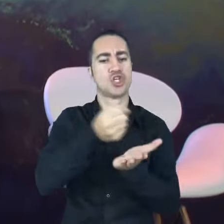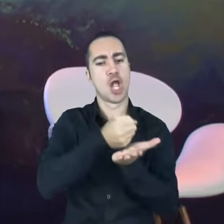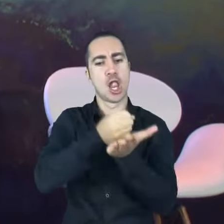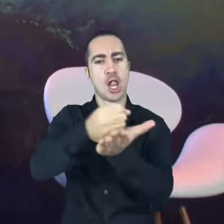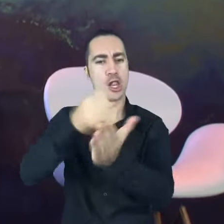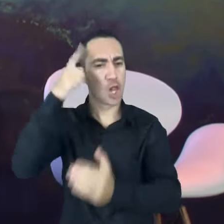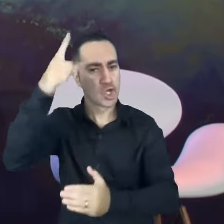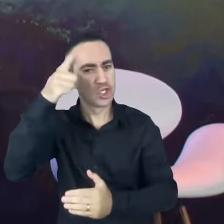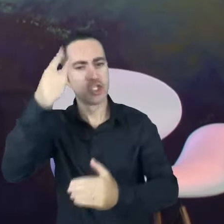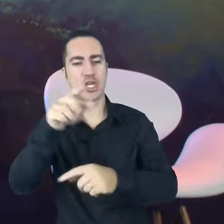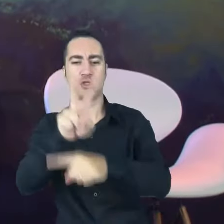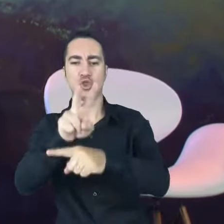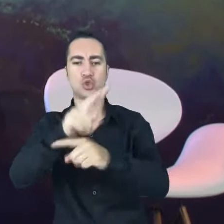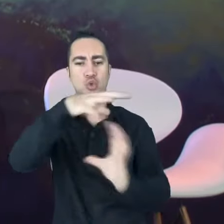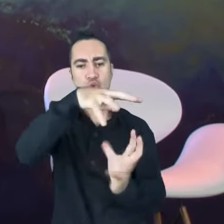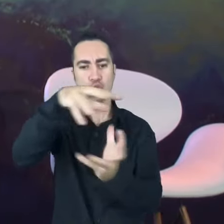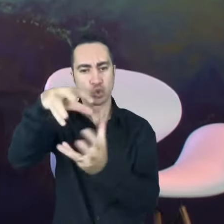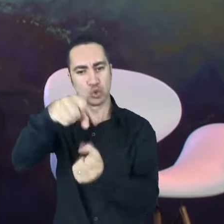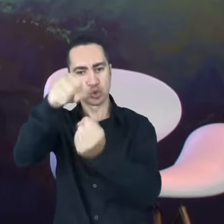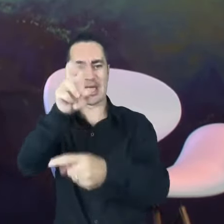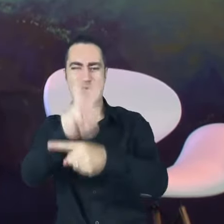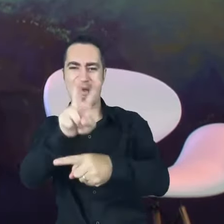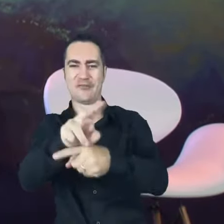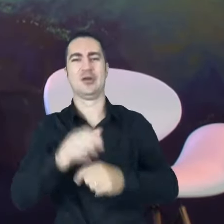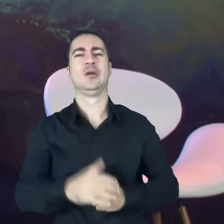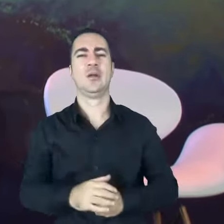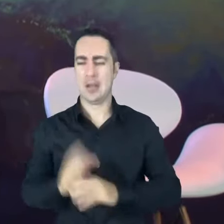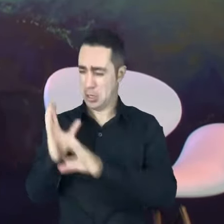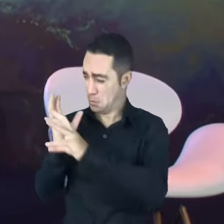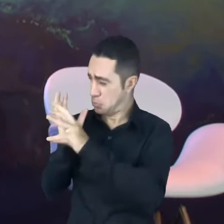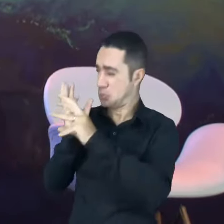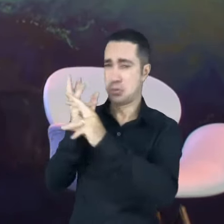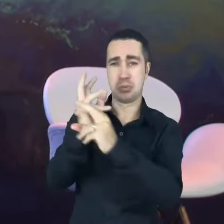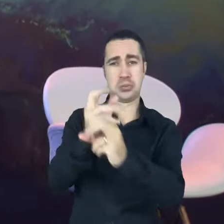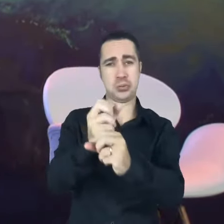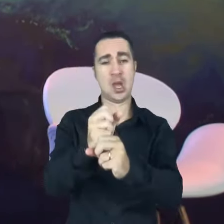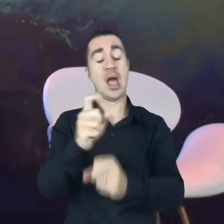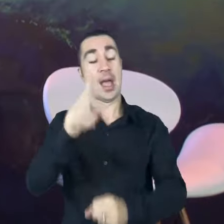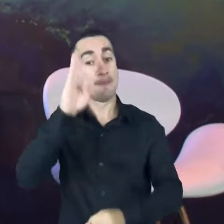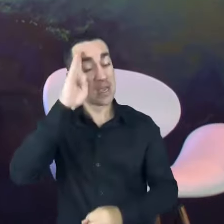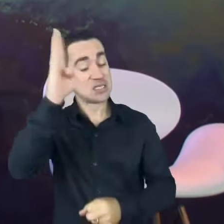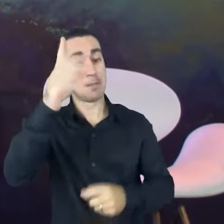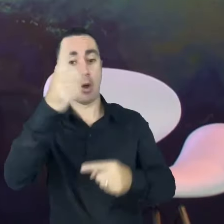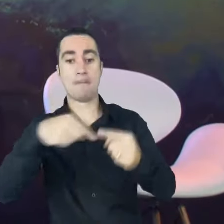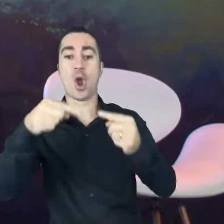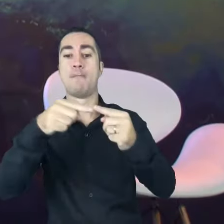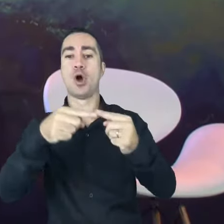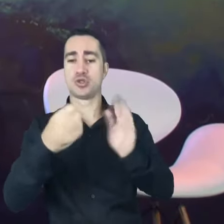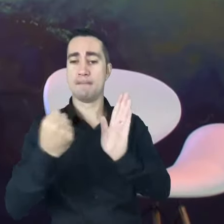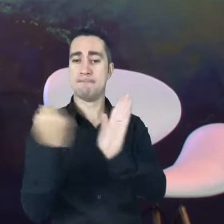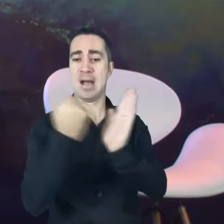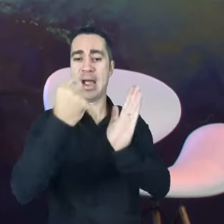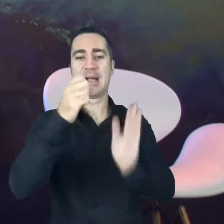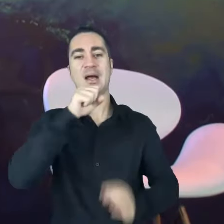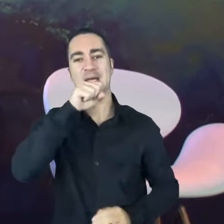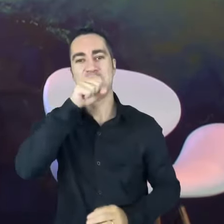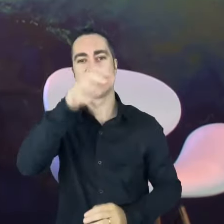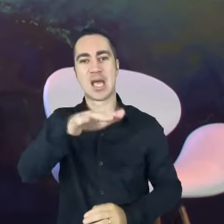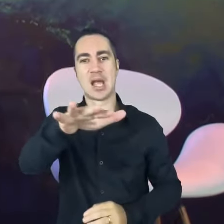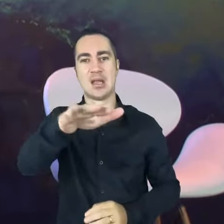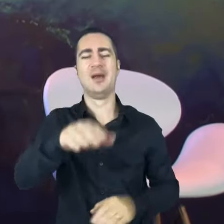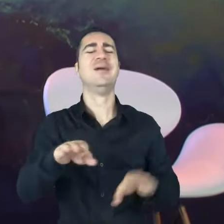sustentáveis. Isso passou a ser o nosso principal propósito de marca e nossa ferramenta de